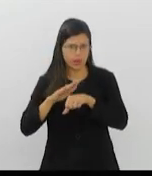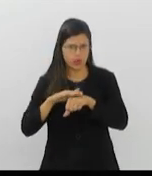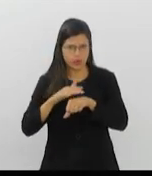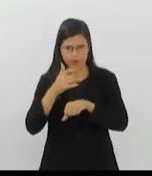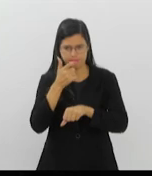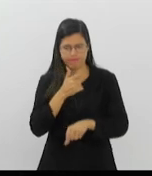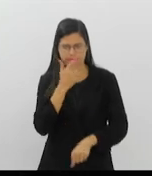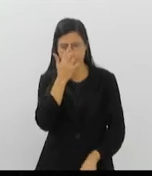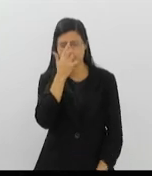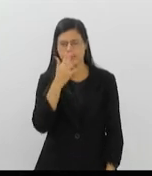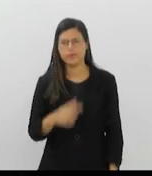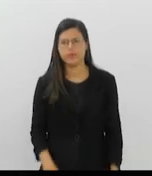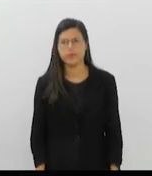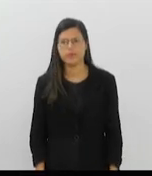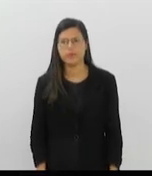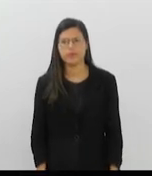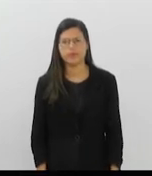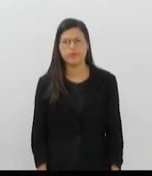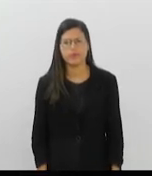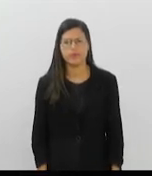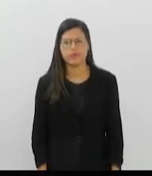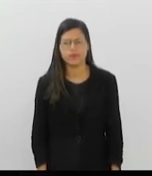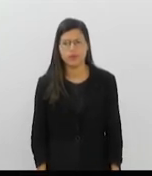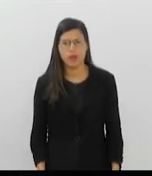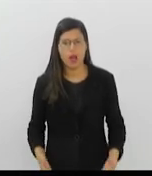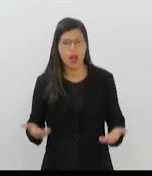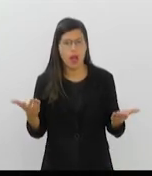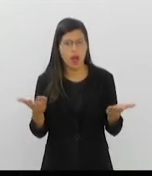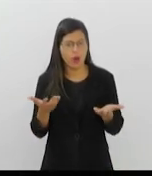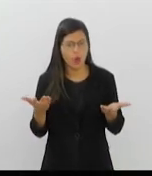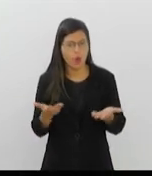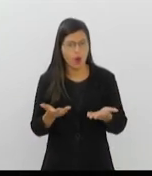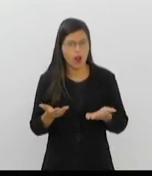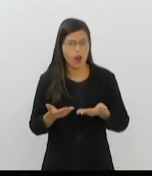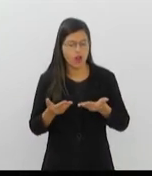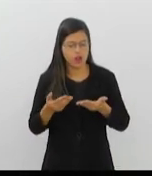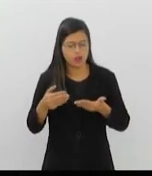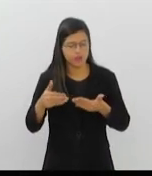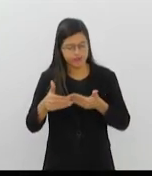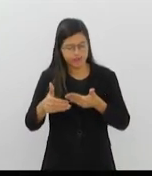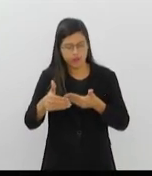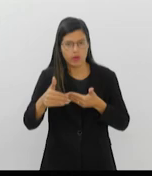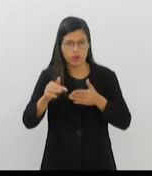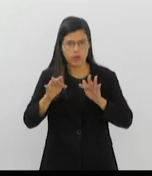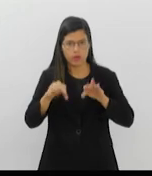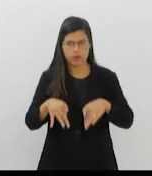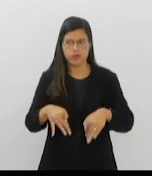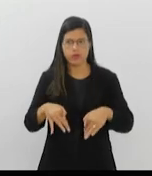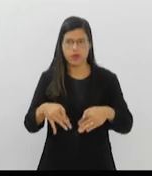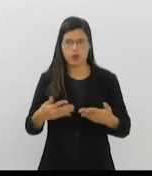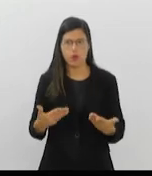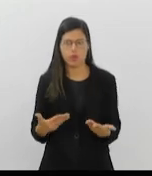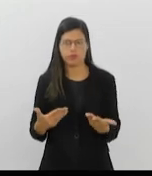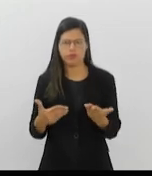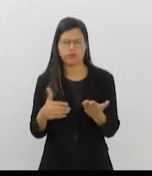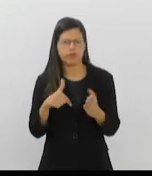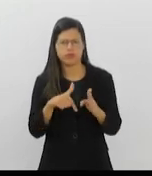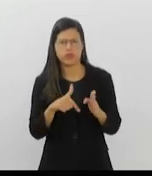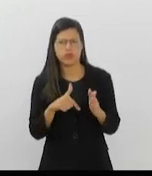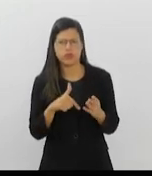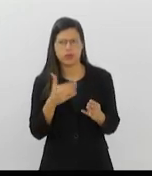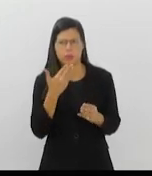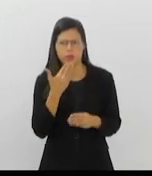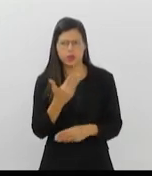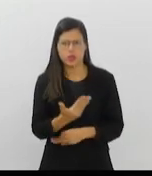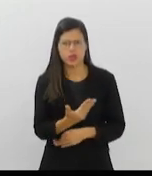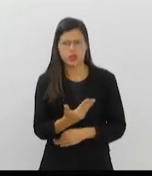eu e agora no apagar das luzes chega essa mensagem se a